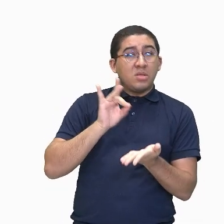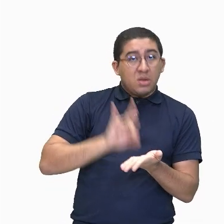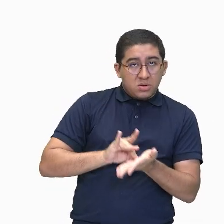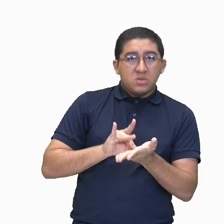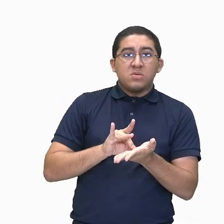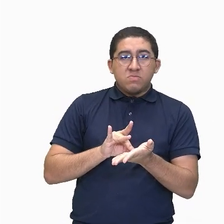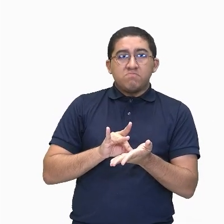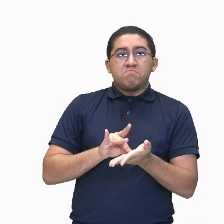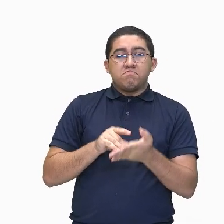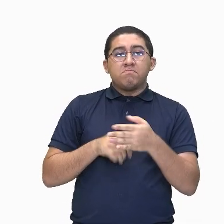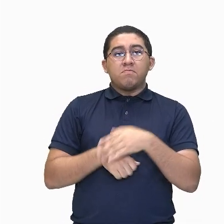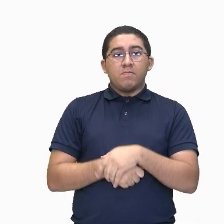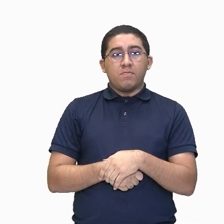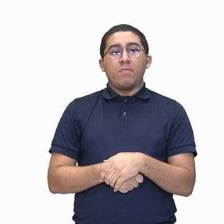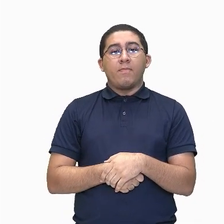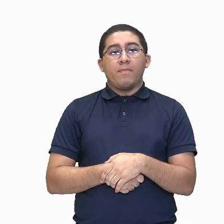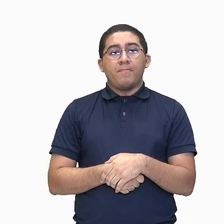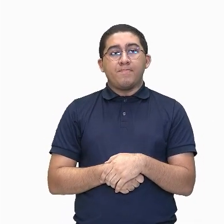né,